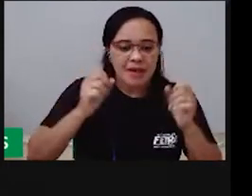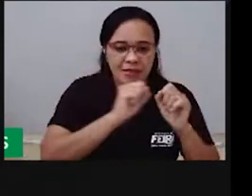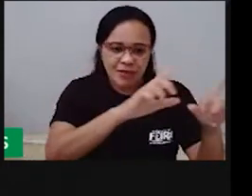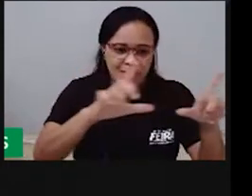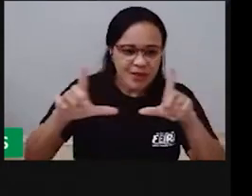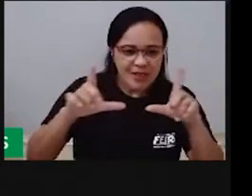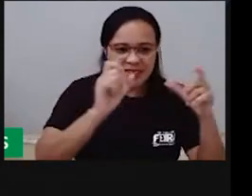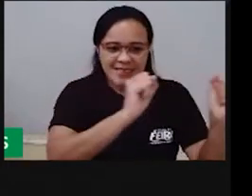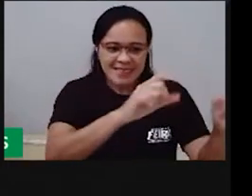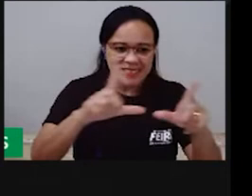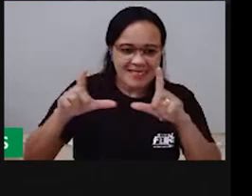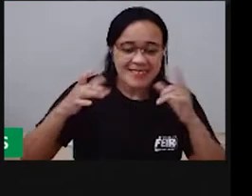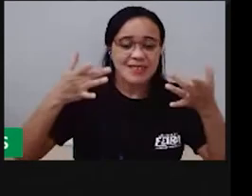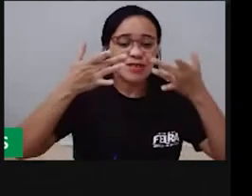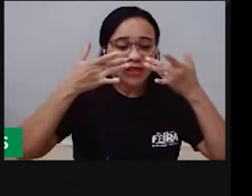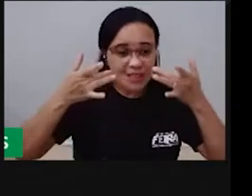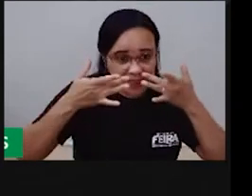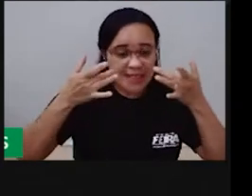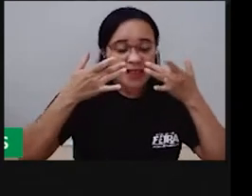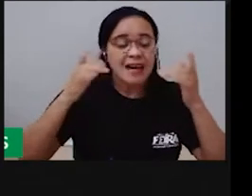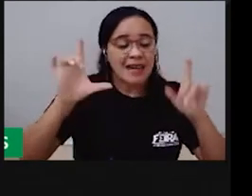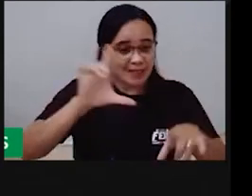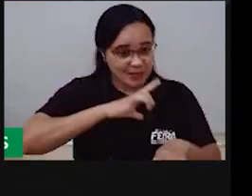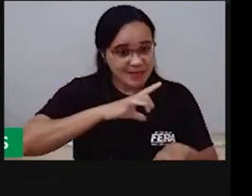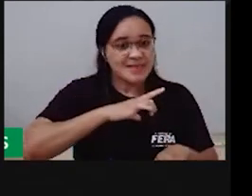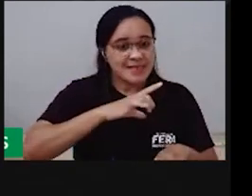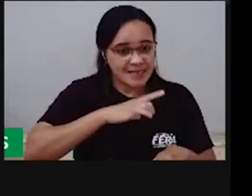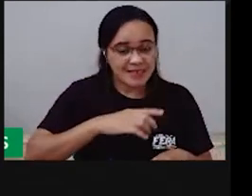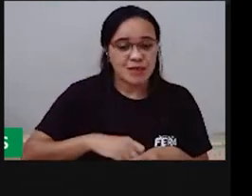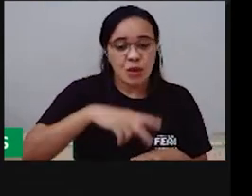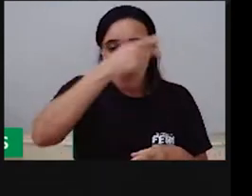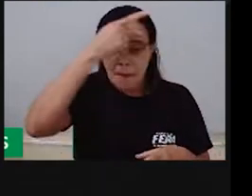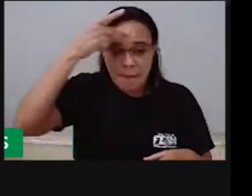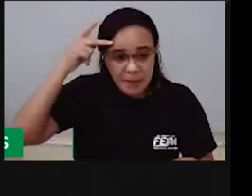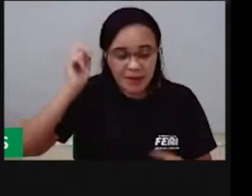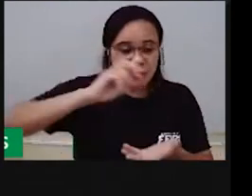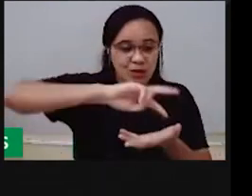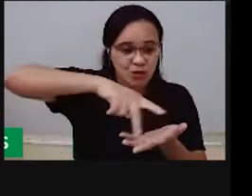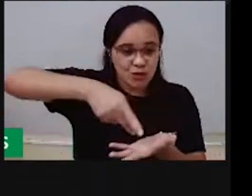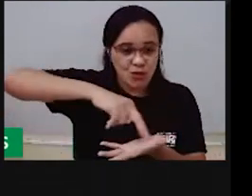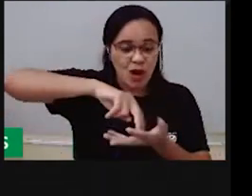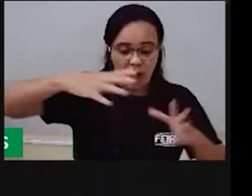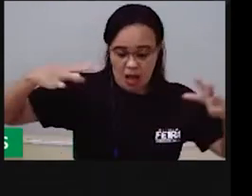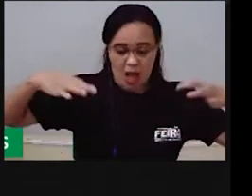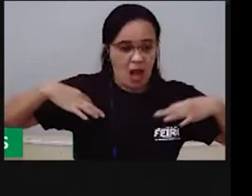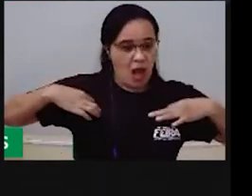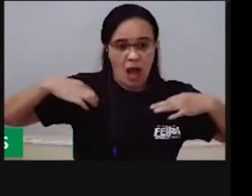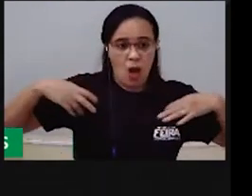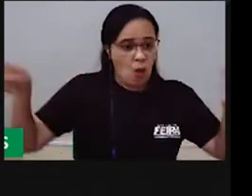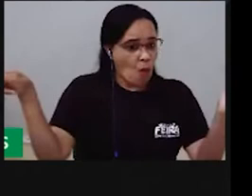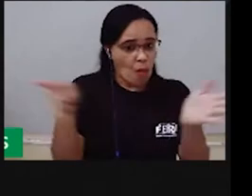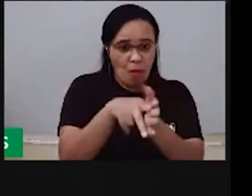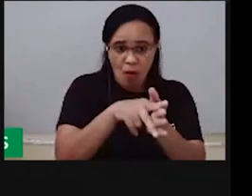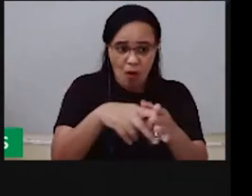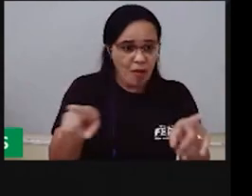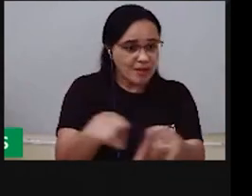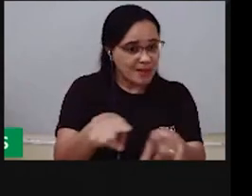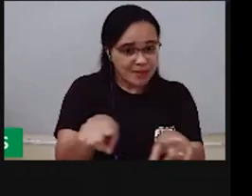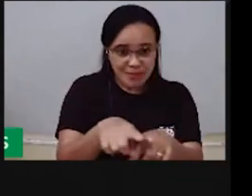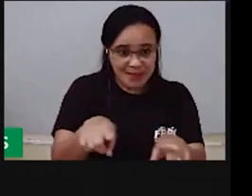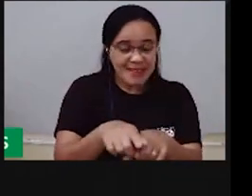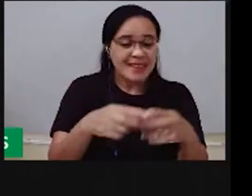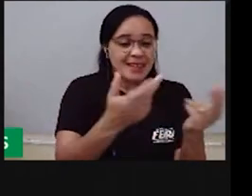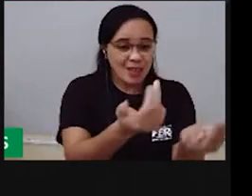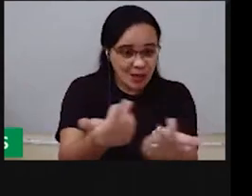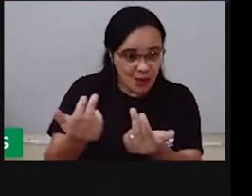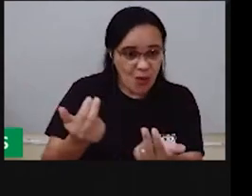apresentação dessa dança num teatro, onde os dançarinos ali, né, com a vestimenta de cangaceiros,